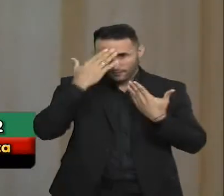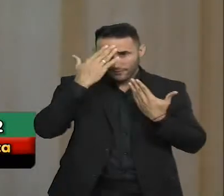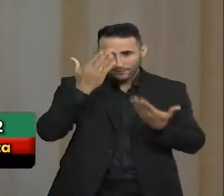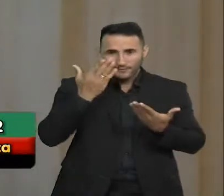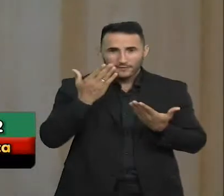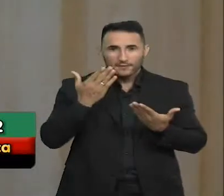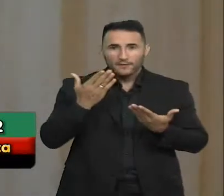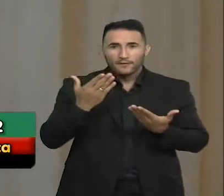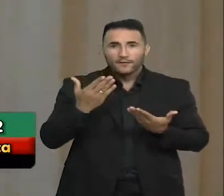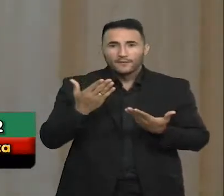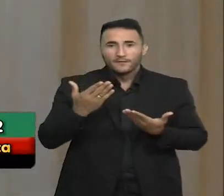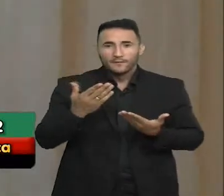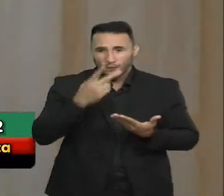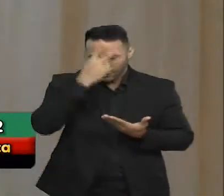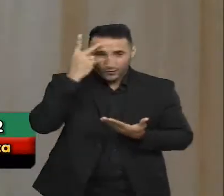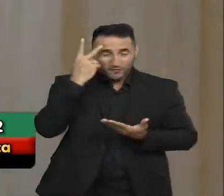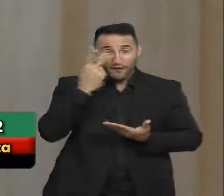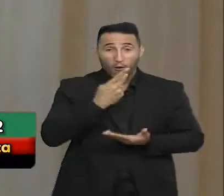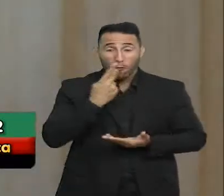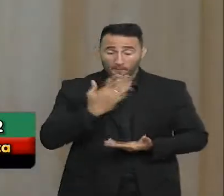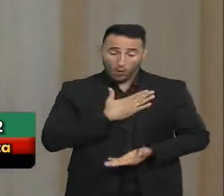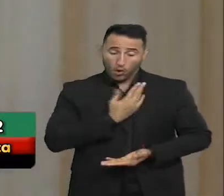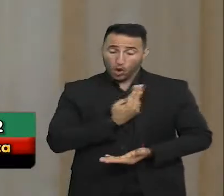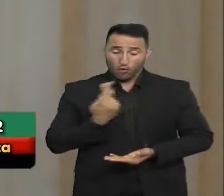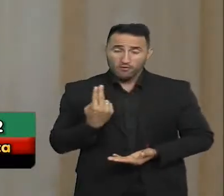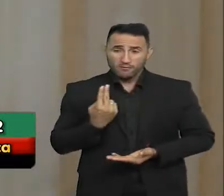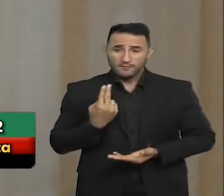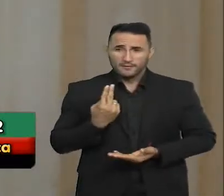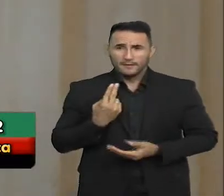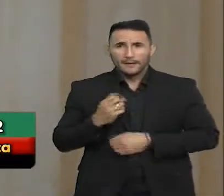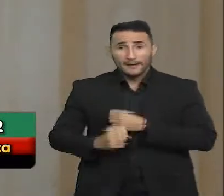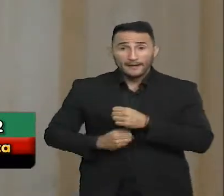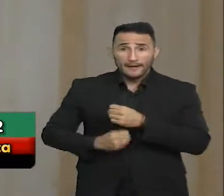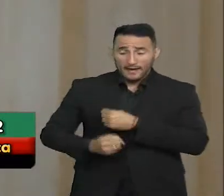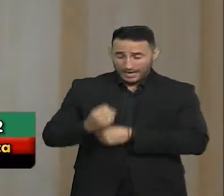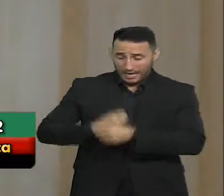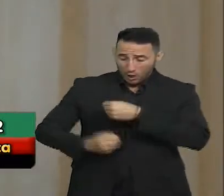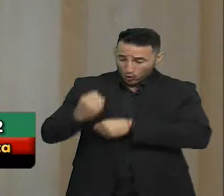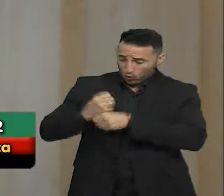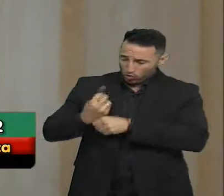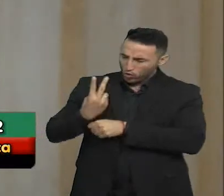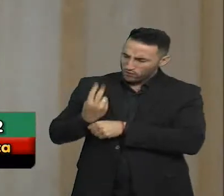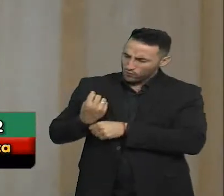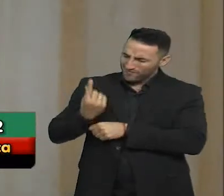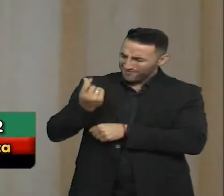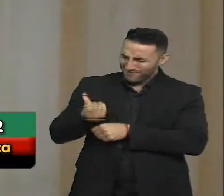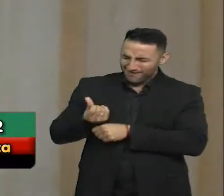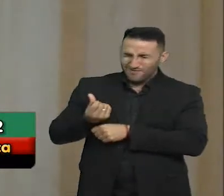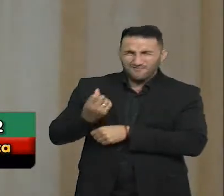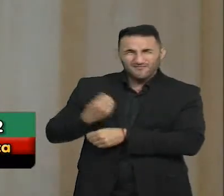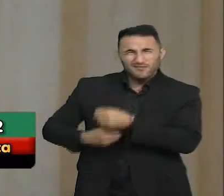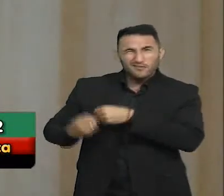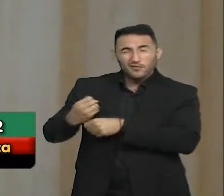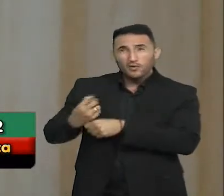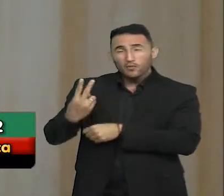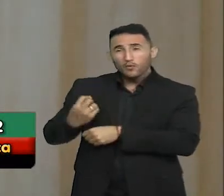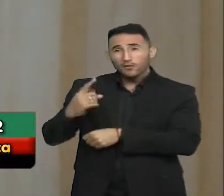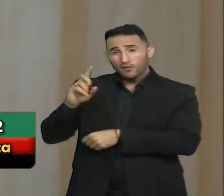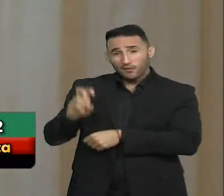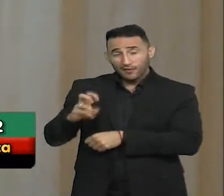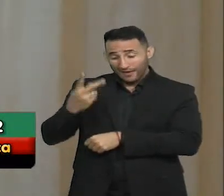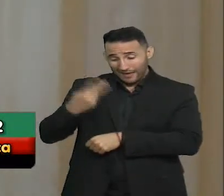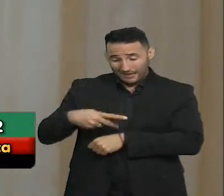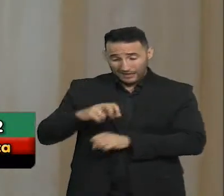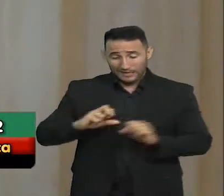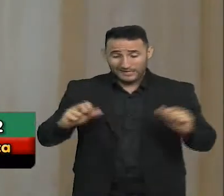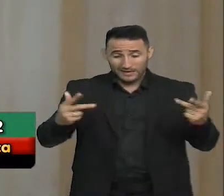as menções que fizeram a mim, muito obrigada. É, em 2016, se eu não estou enganada, ou 2015, essa Câmara votou pela